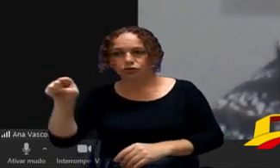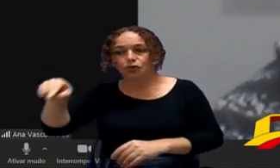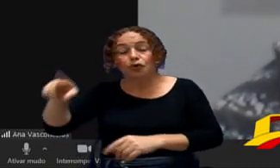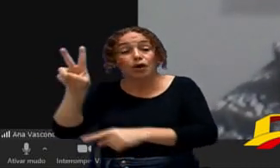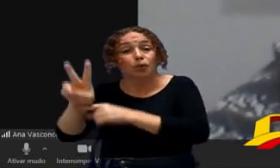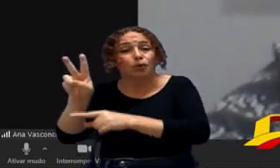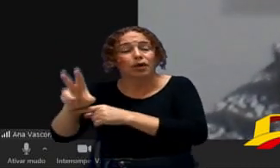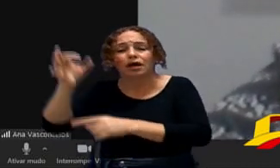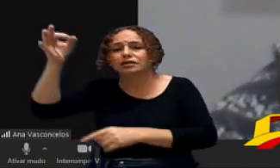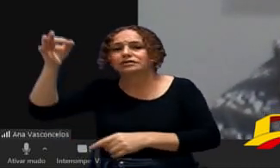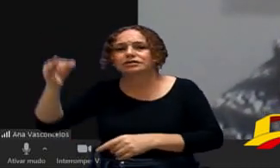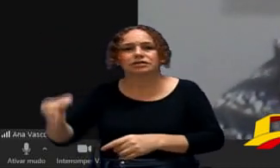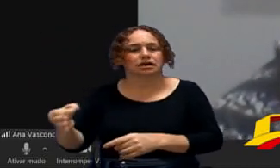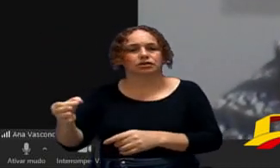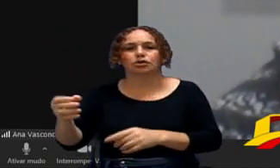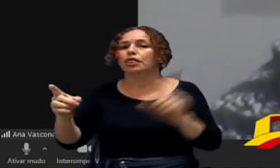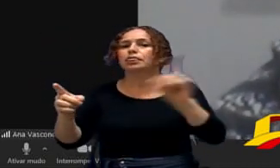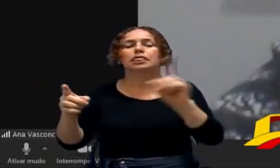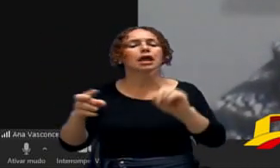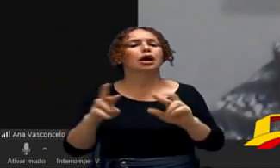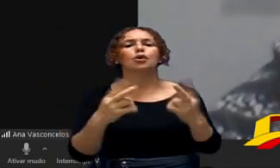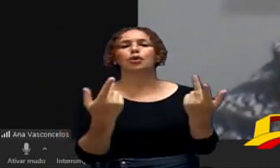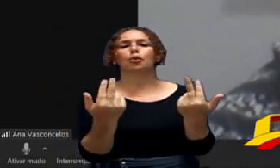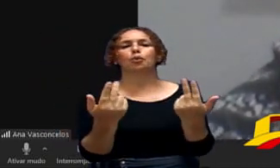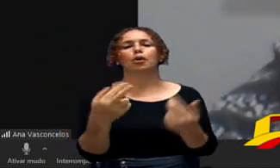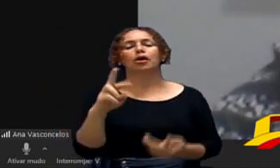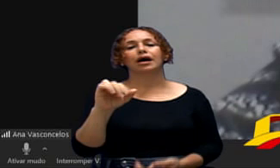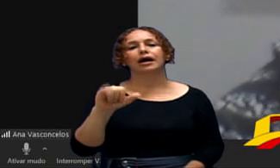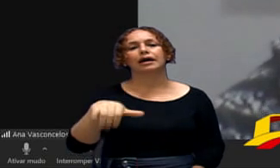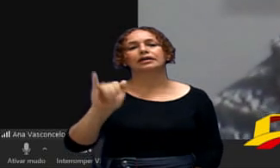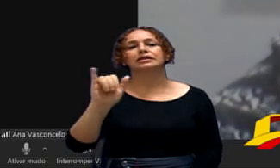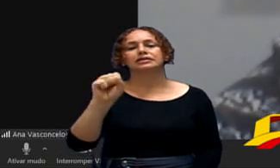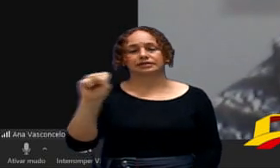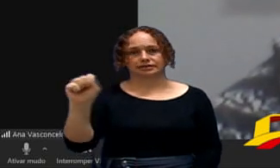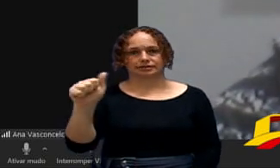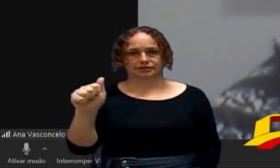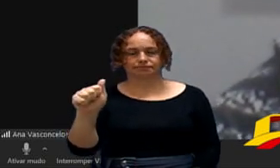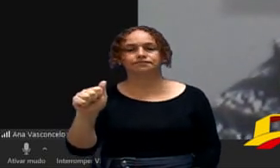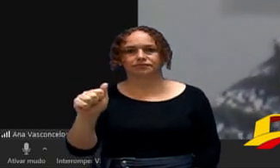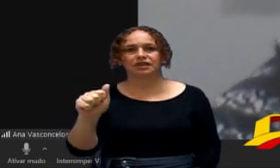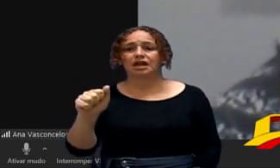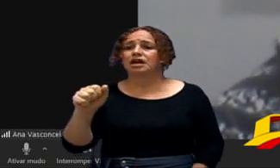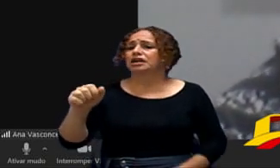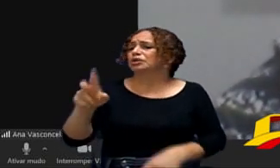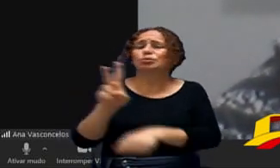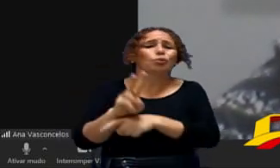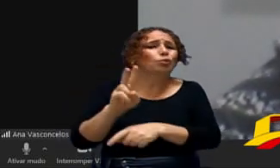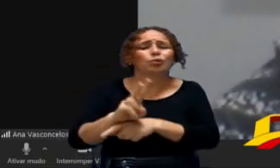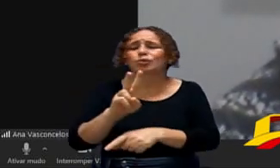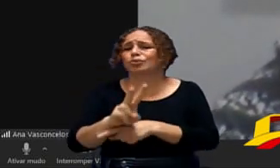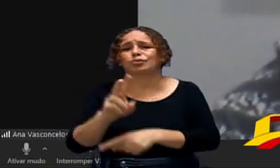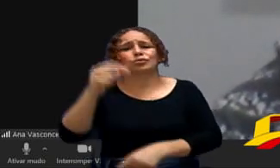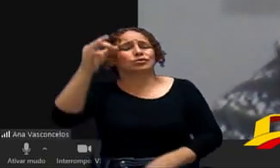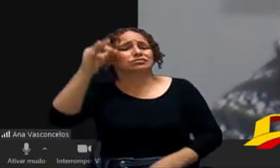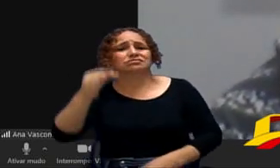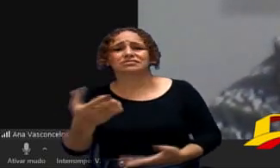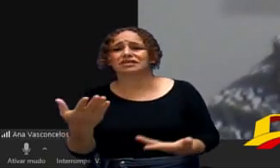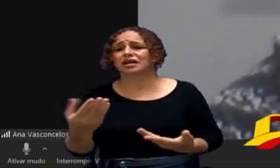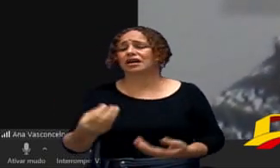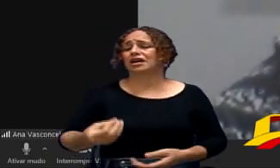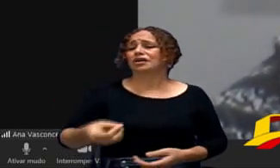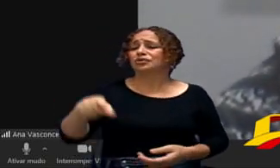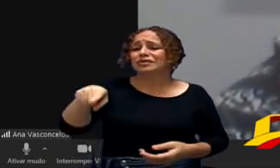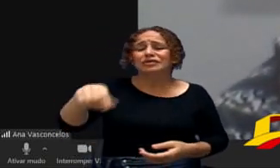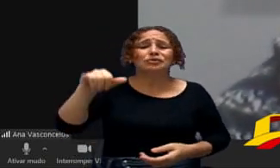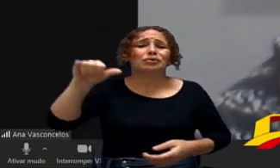ação cautelar do fórum para poder investigar as causas da morte dela e a maneira tão triste que ela teve o seu fim de vida.